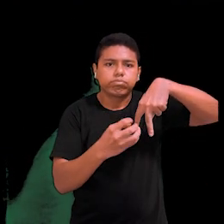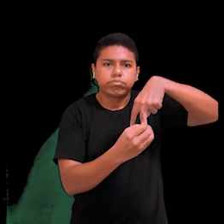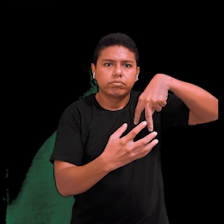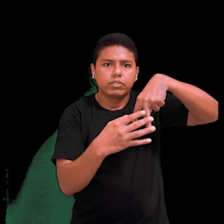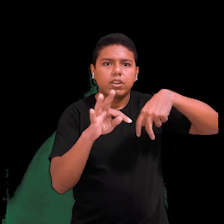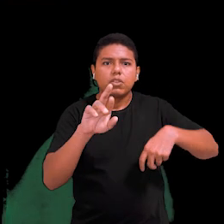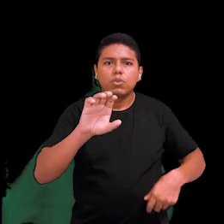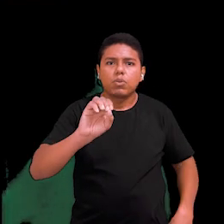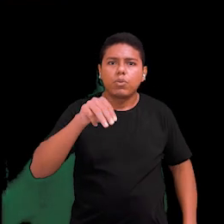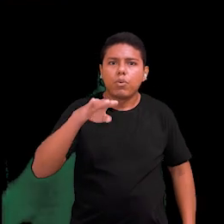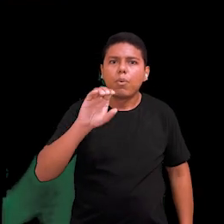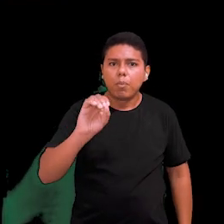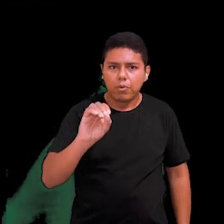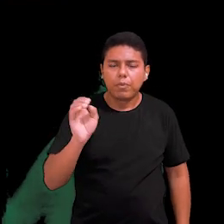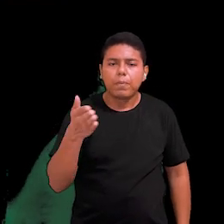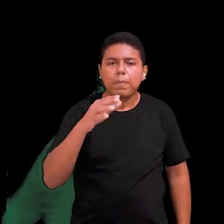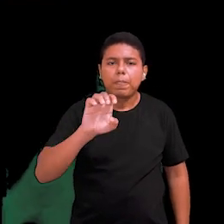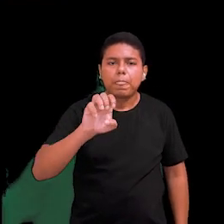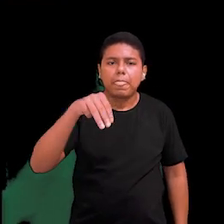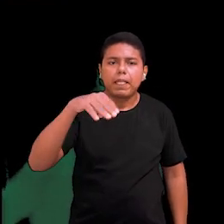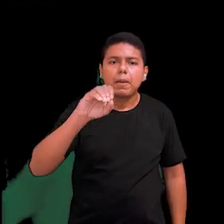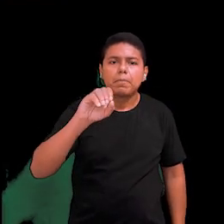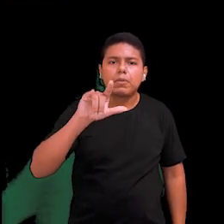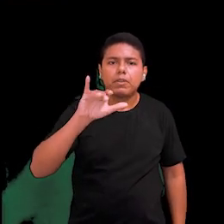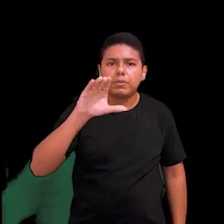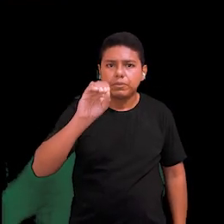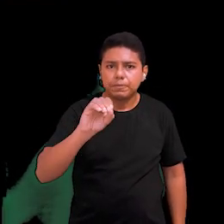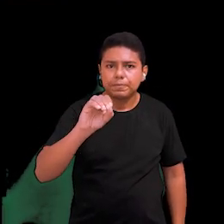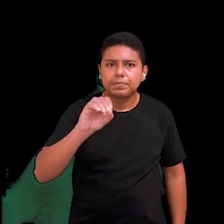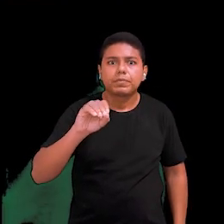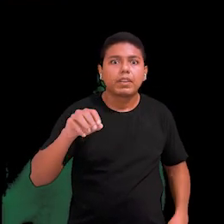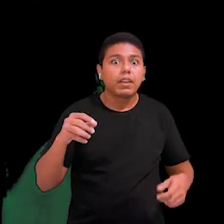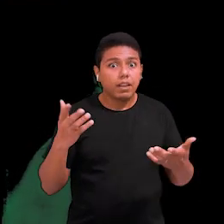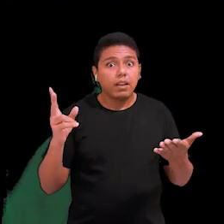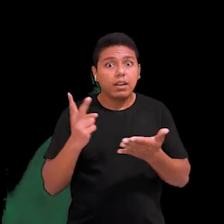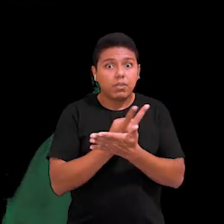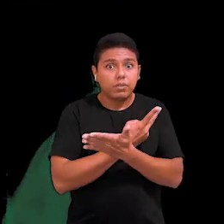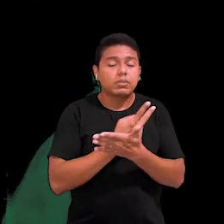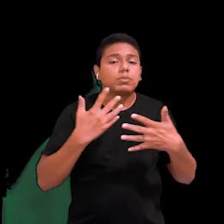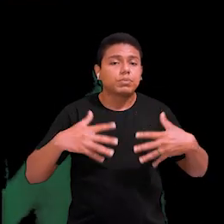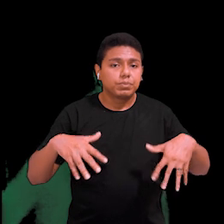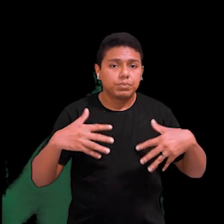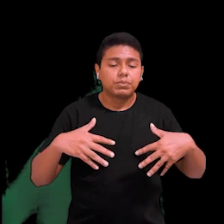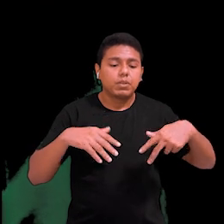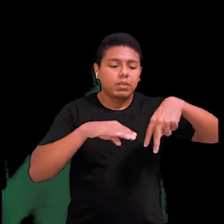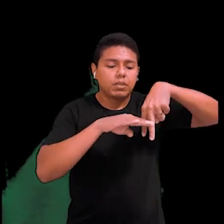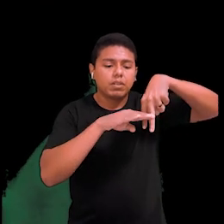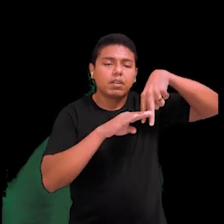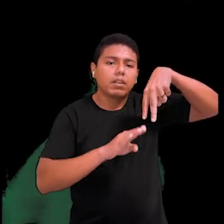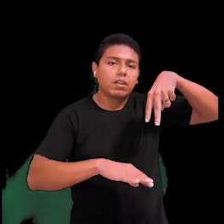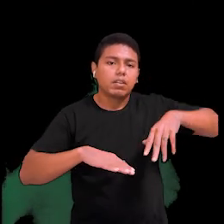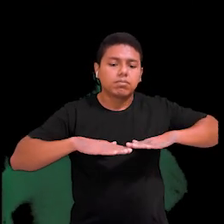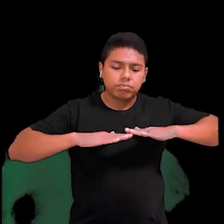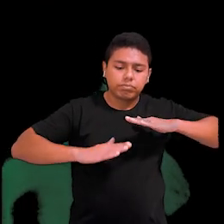eventos tromboembólicos, onde a gente tem a trombose venosa profunda como a forma clínica mais frequente e que